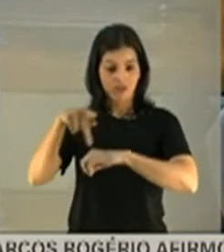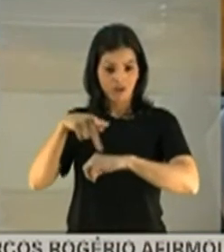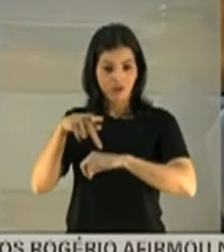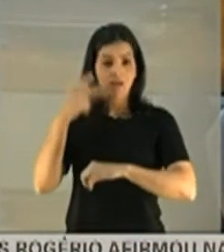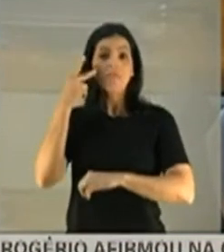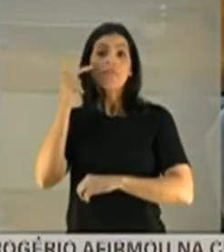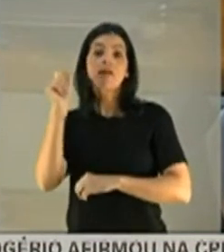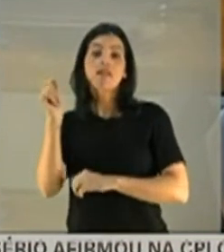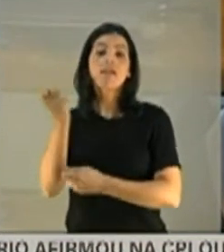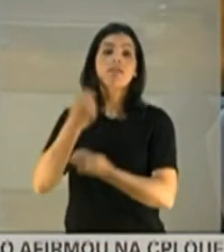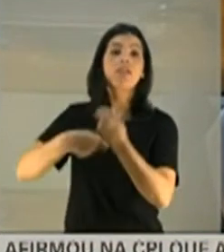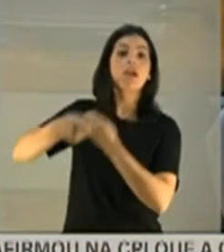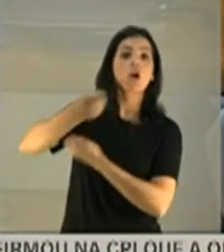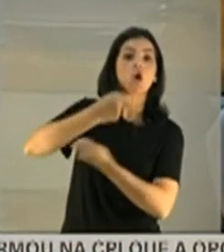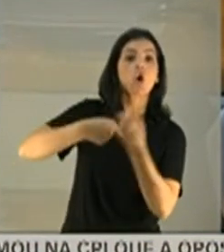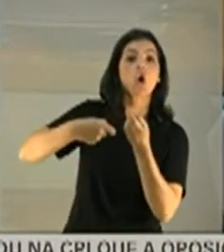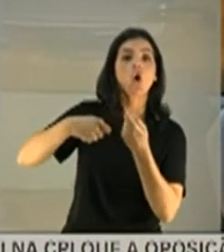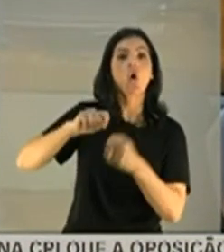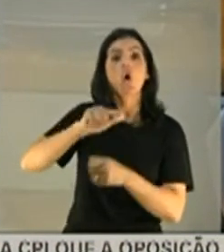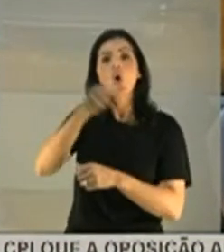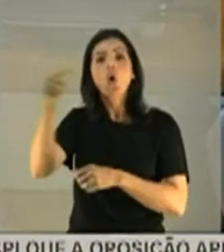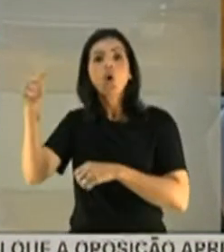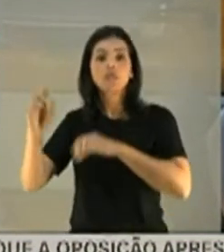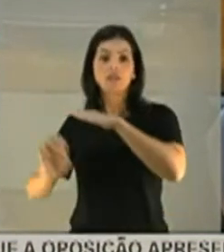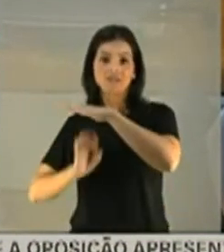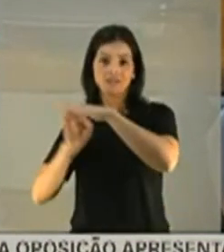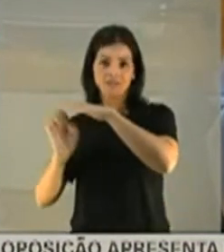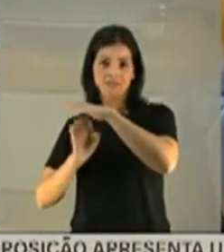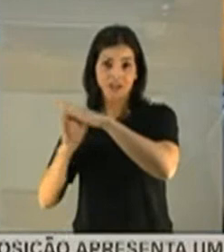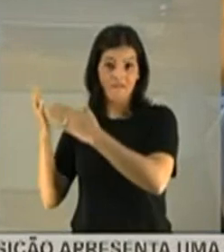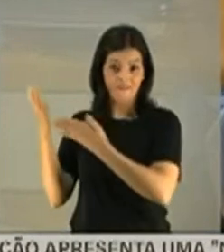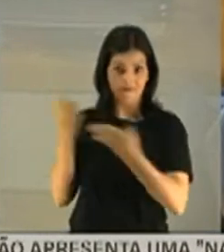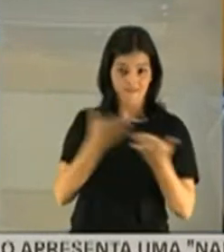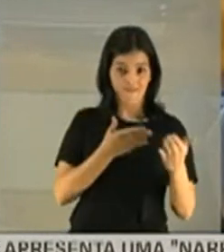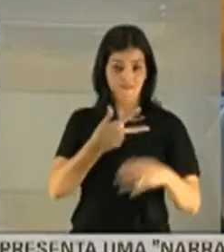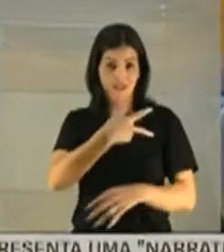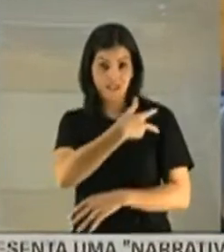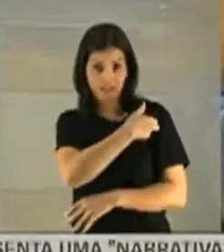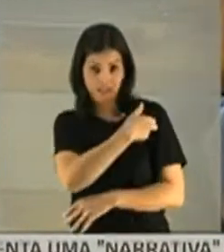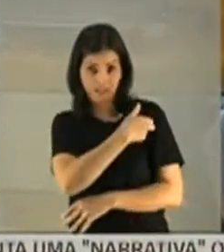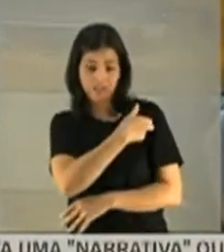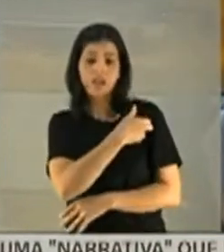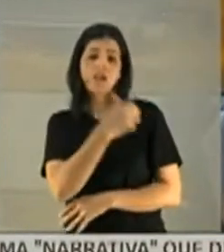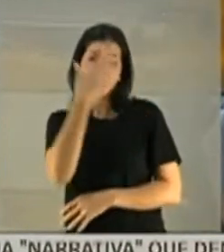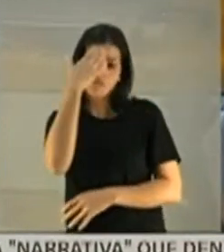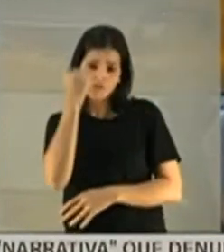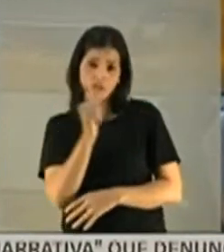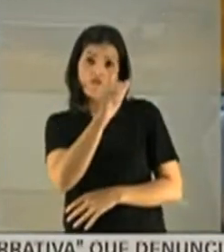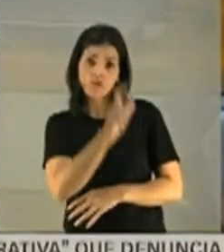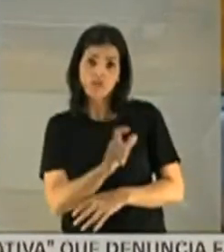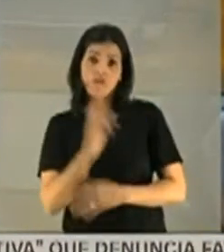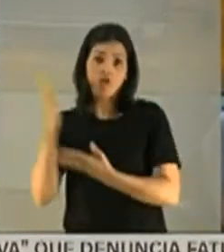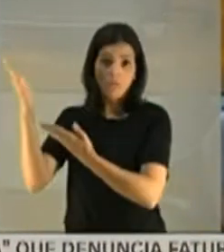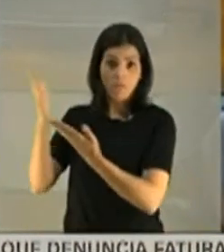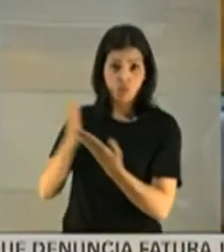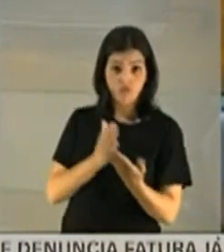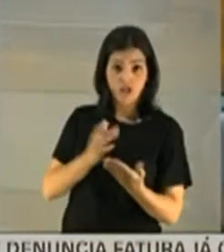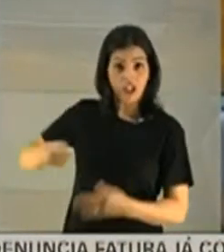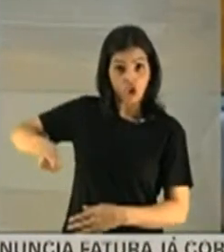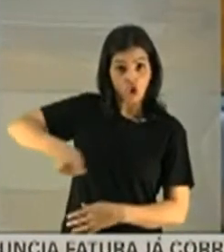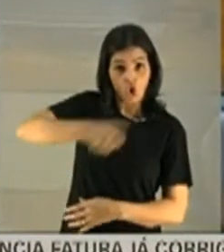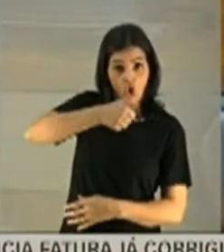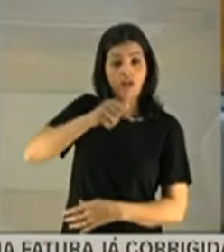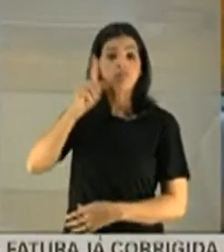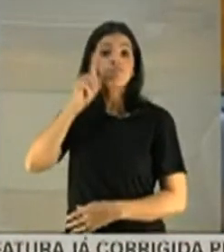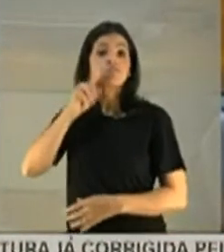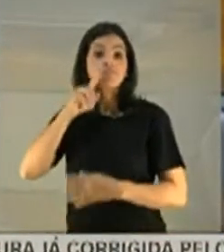para negociar com outras empresas fornecedoras de vacina? Também o senhor fez, eu sei que o senhor foi buscar vacinas doadas pelos